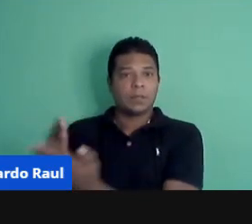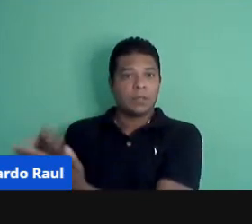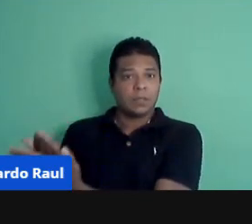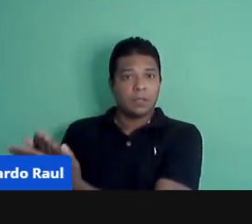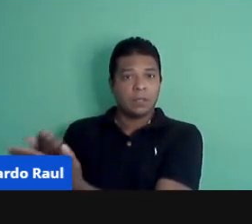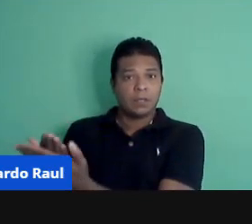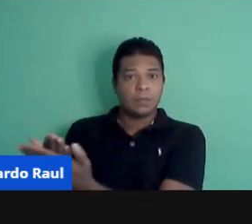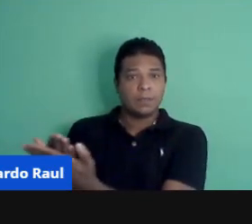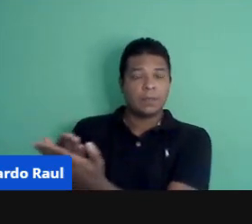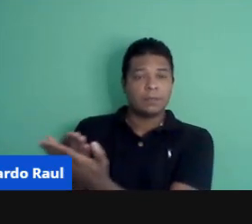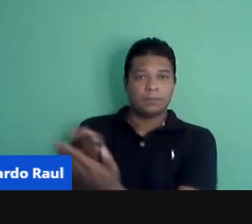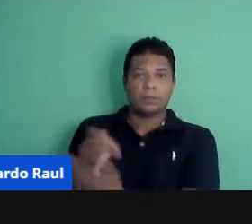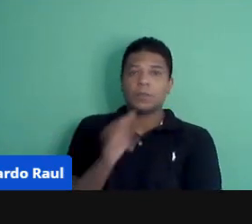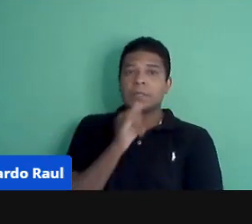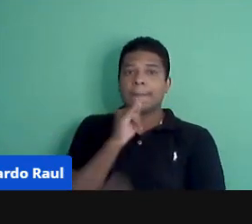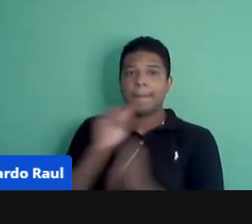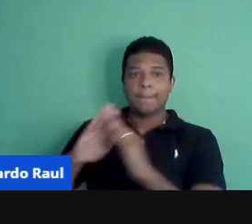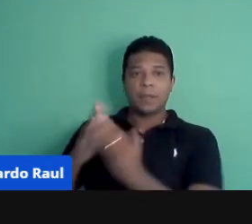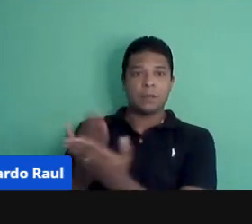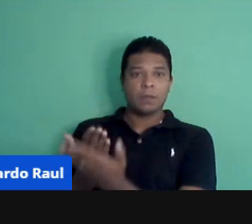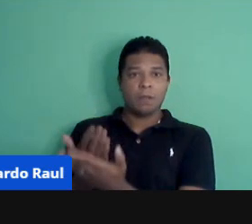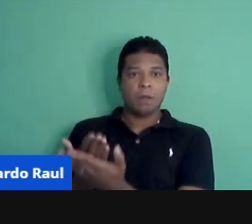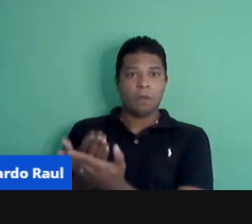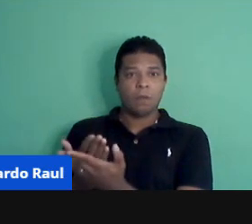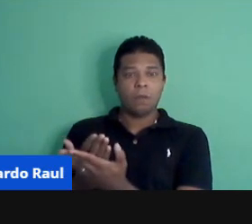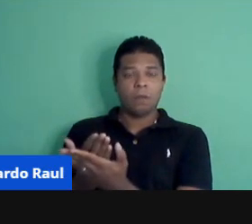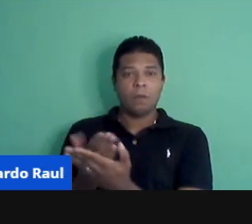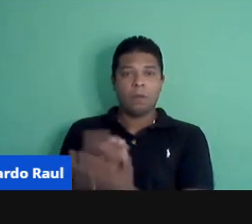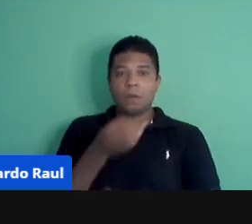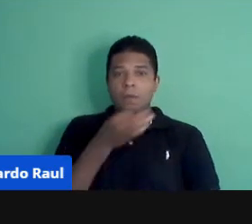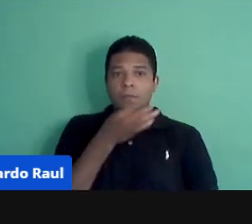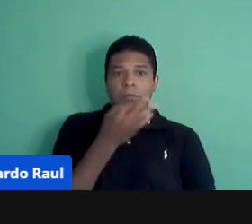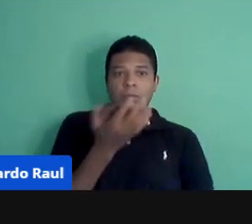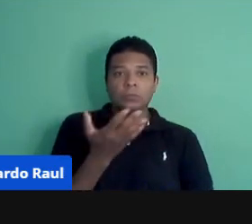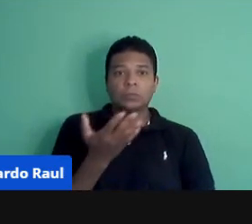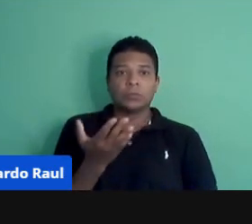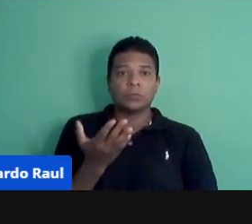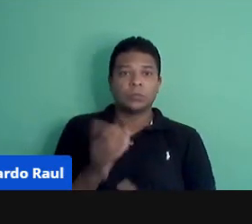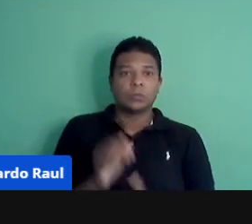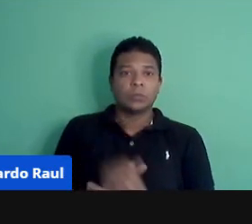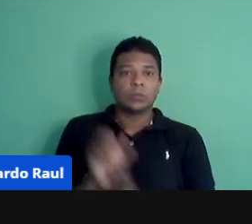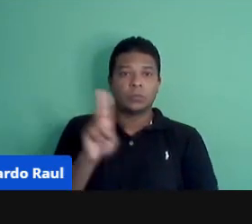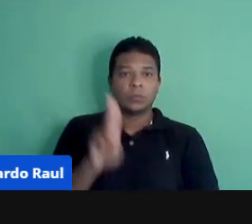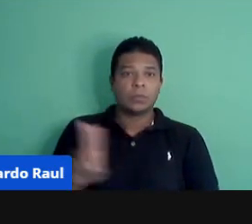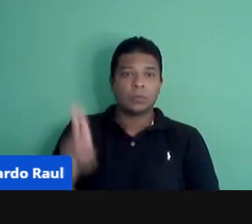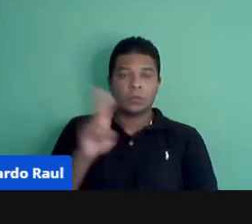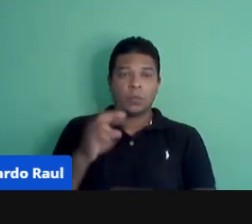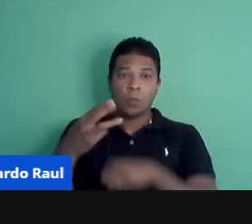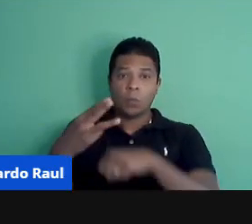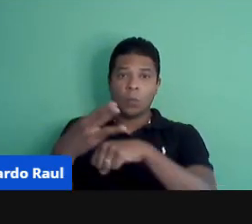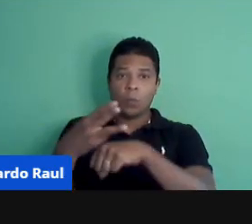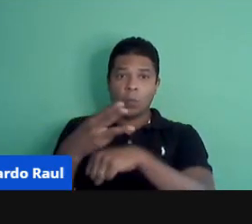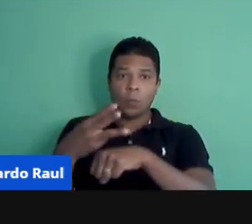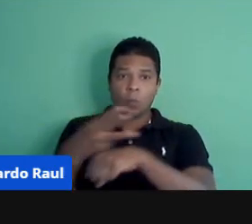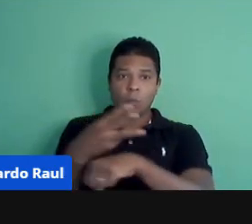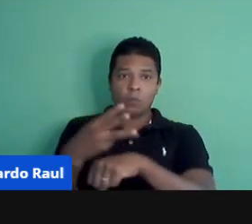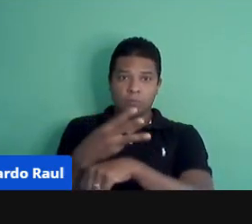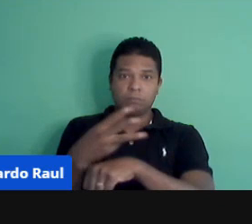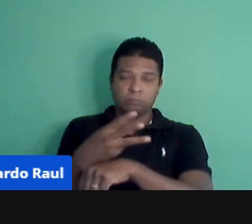minha escola, por exemplo, ela optou exclusivamente por utilizar o WhatsApp